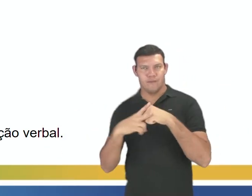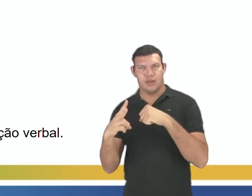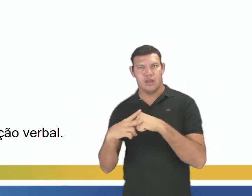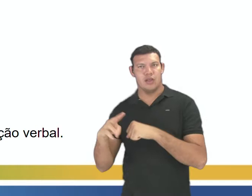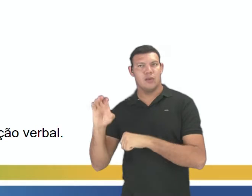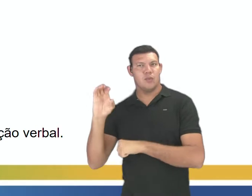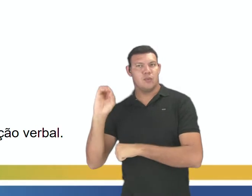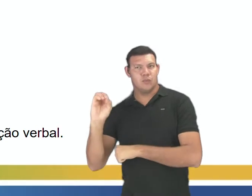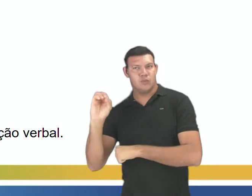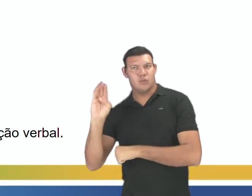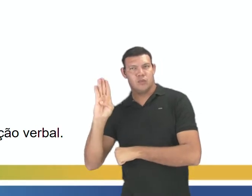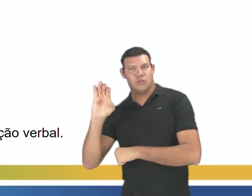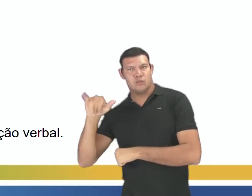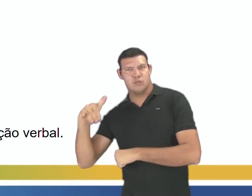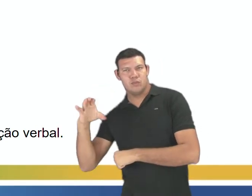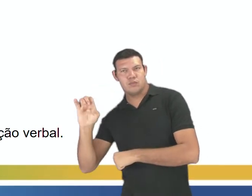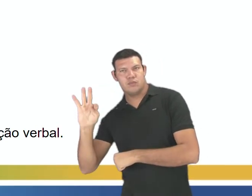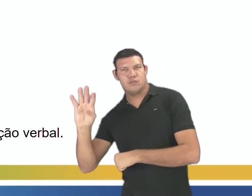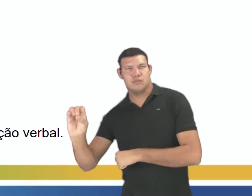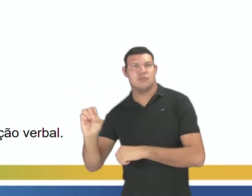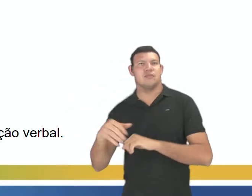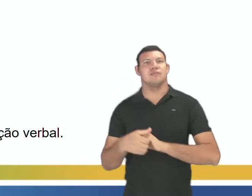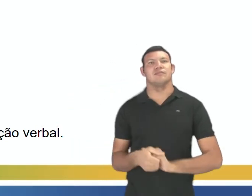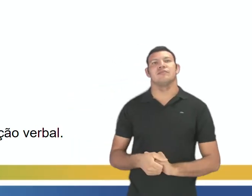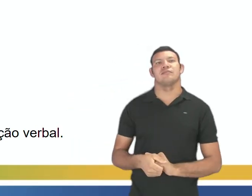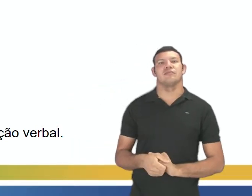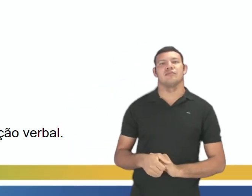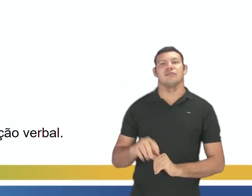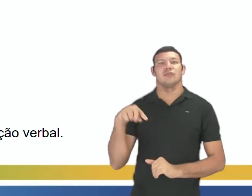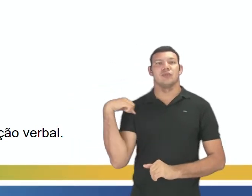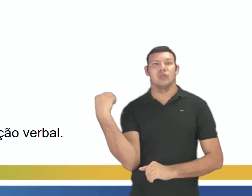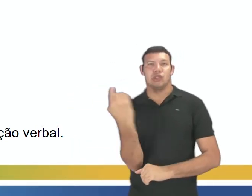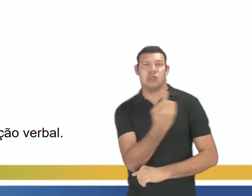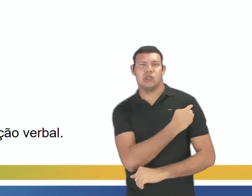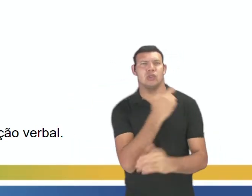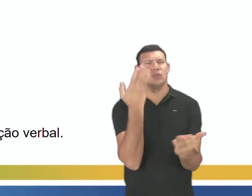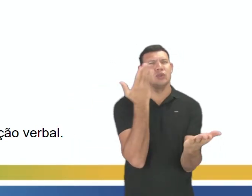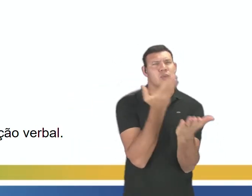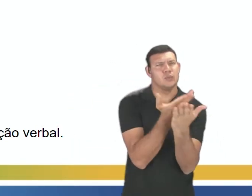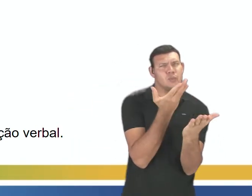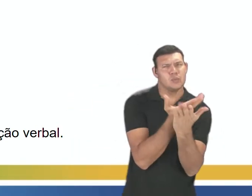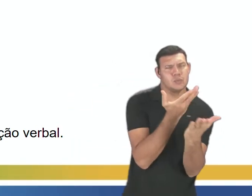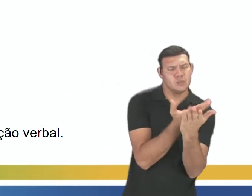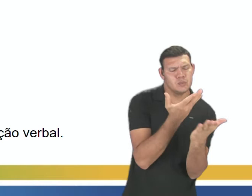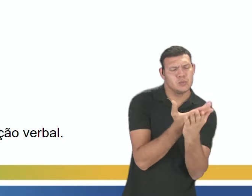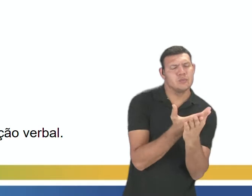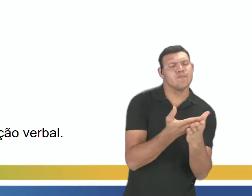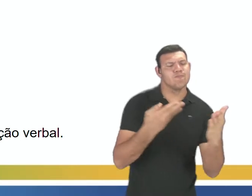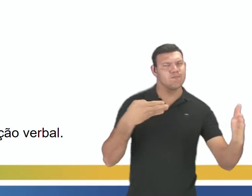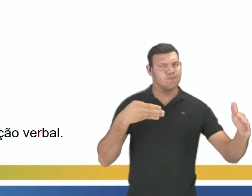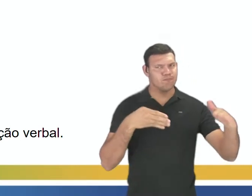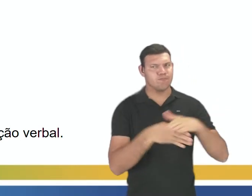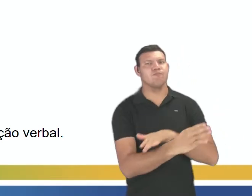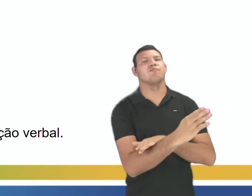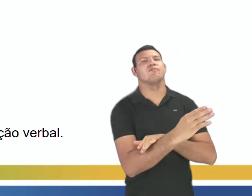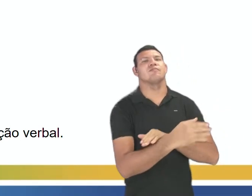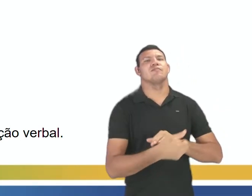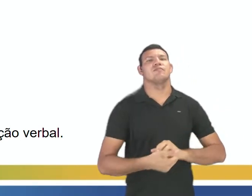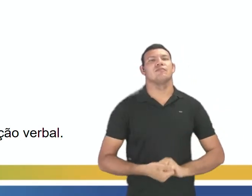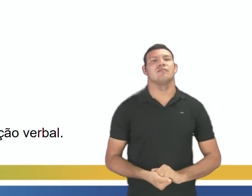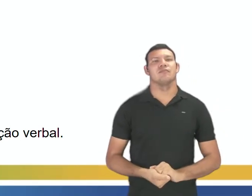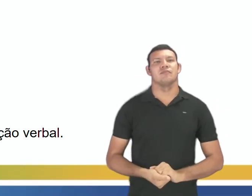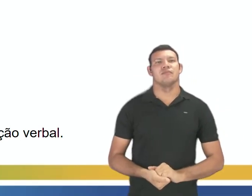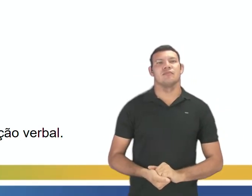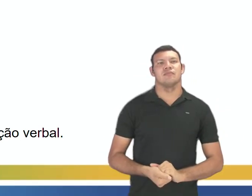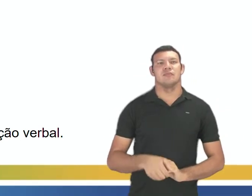it. Nós estamos estudando para isso. Quem que está estudando? We. Praticando a ação. Quem que está recebendo?